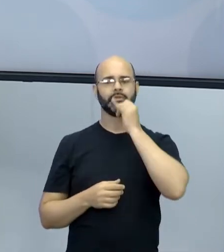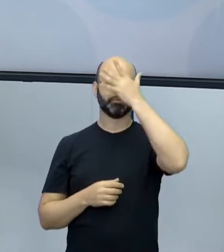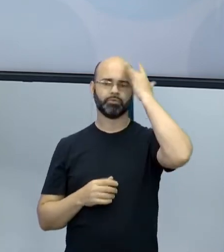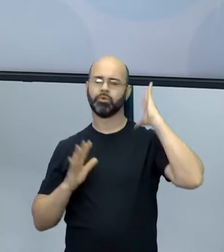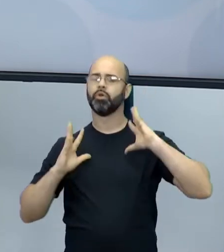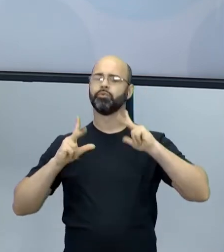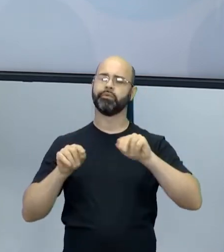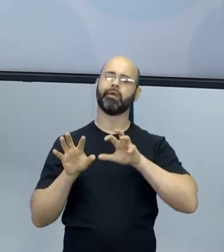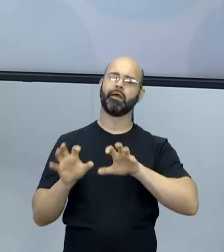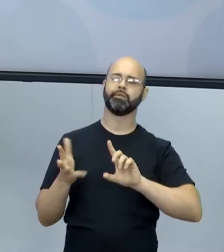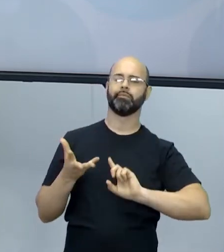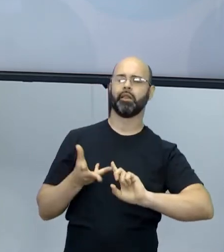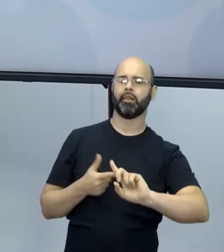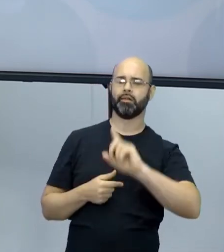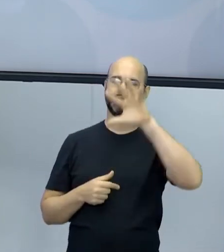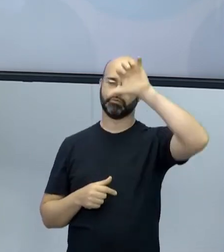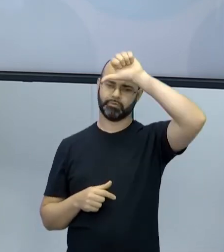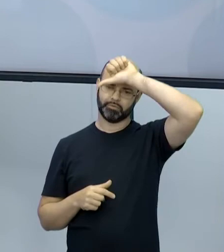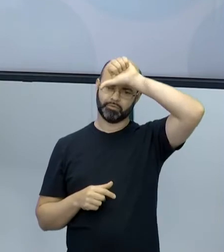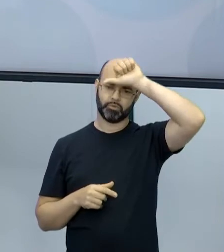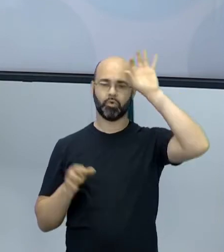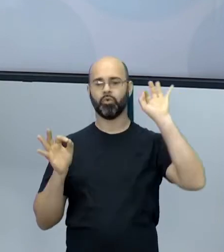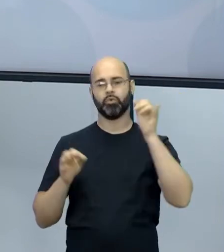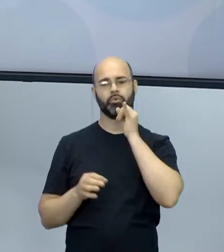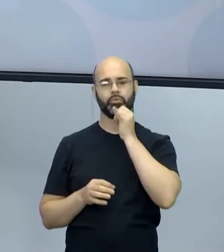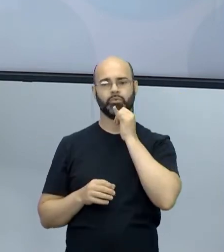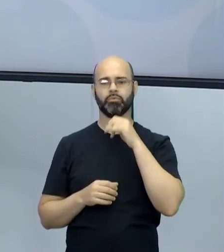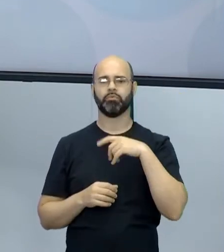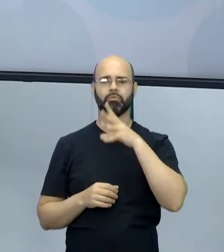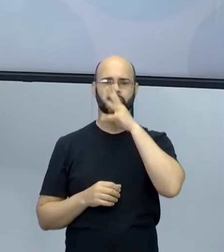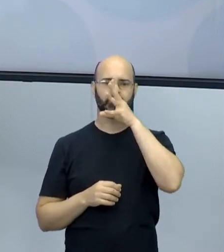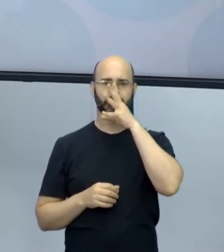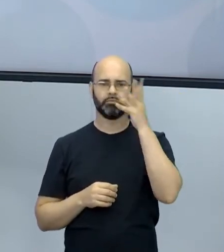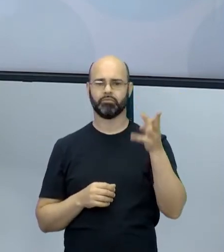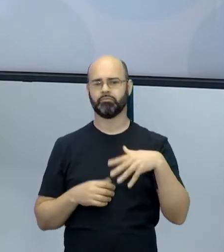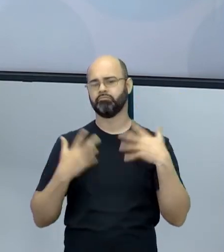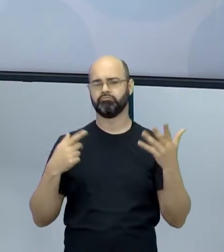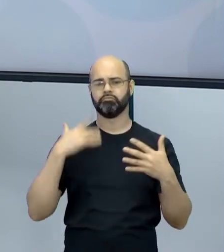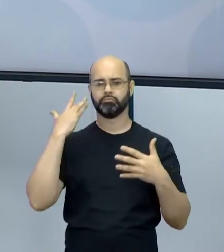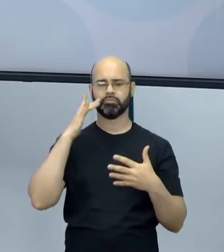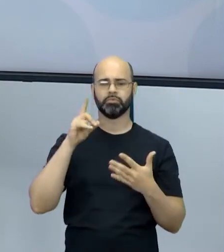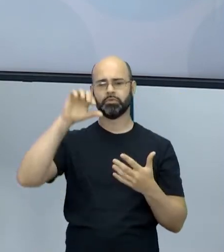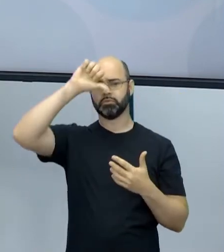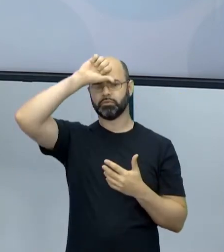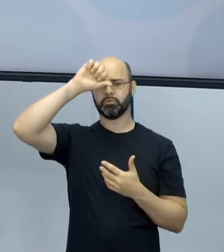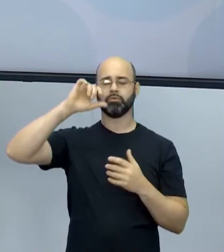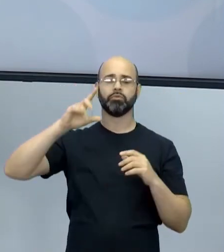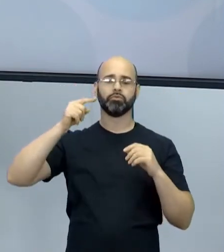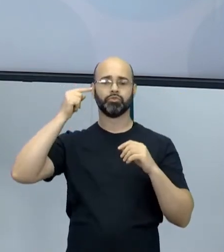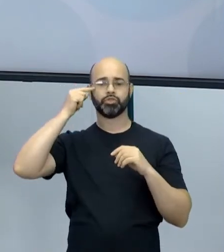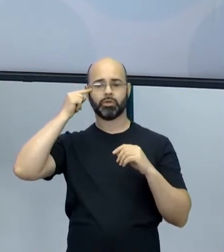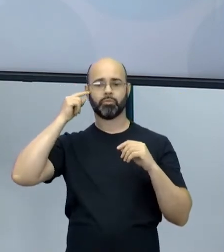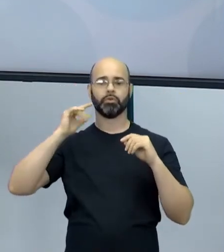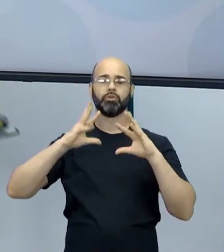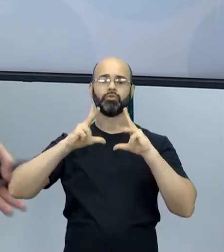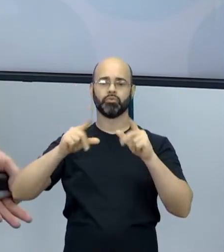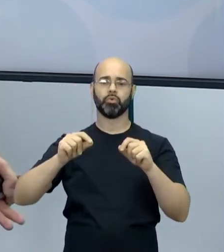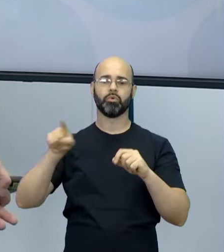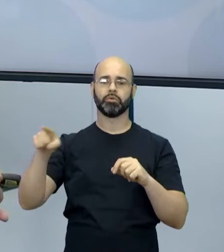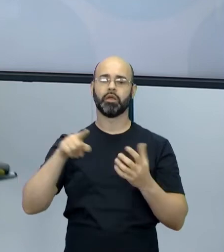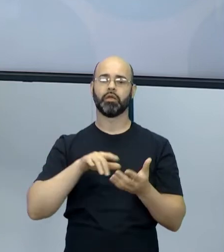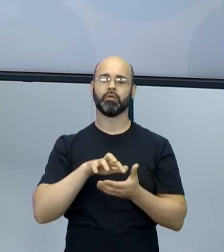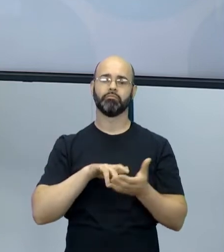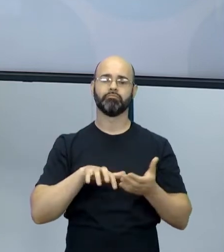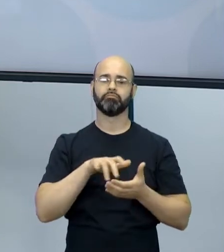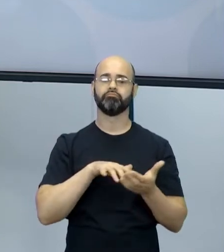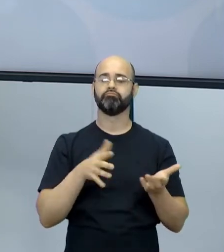assim é assim. Eu vou colocar um estereótipo que é horroroso ou bom, não sei. Um estereótipo que é bom e é ruim, não sei. Olha, todo japonês gosta de exatas, é bom em